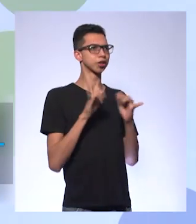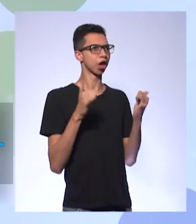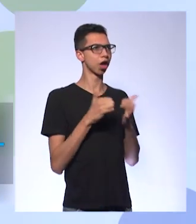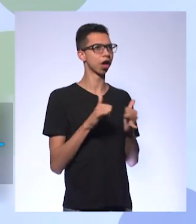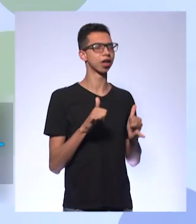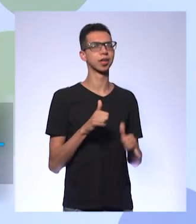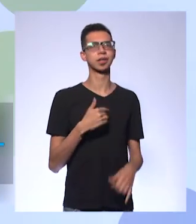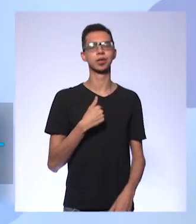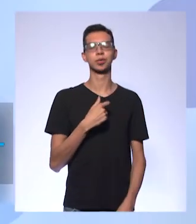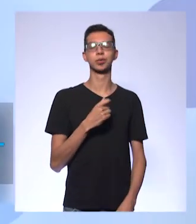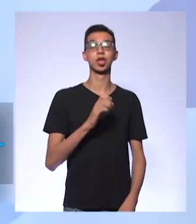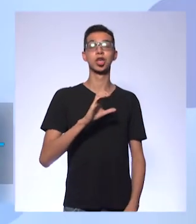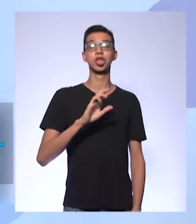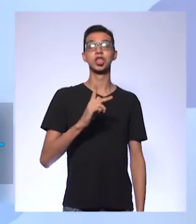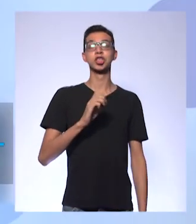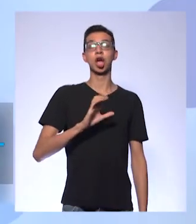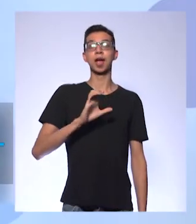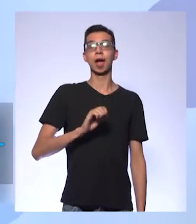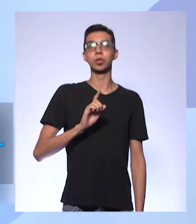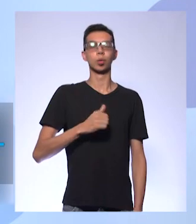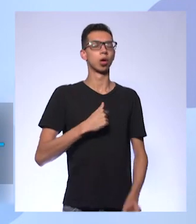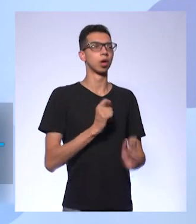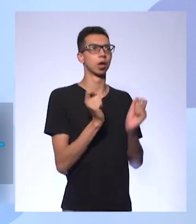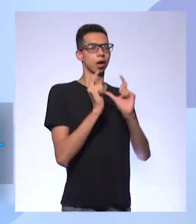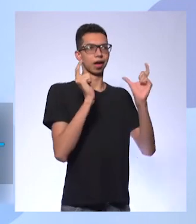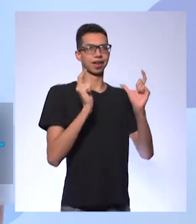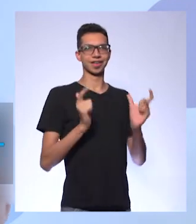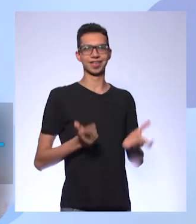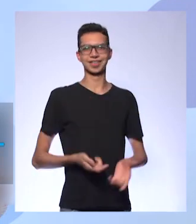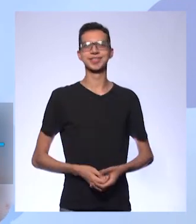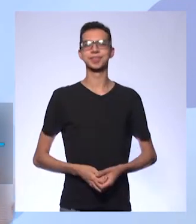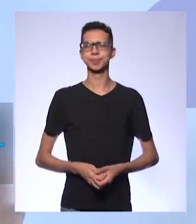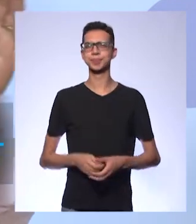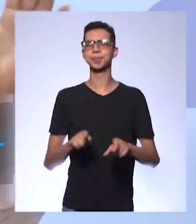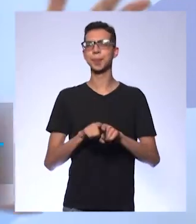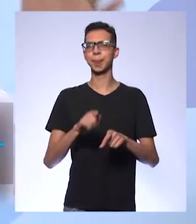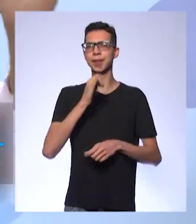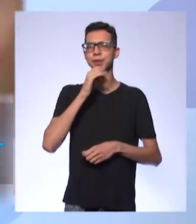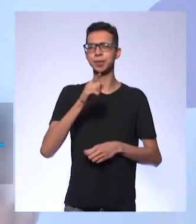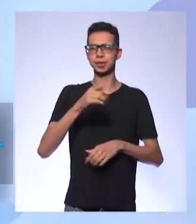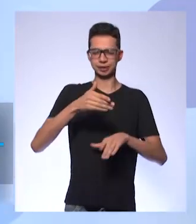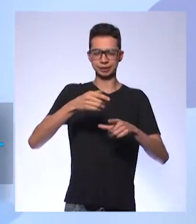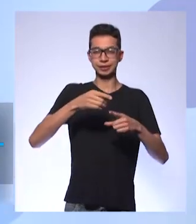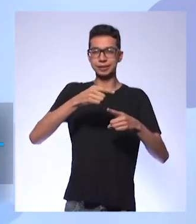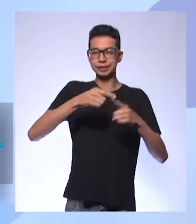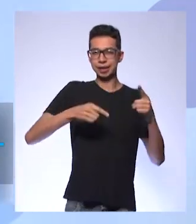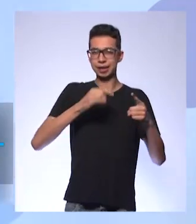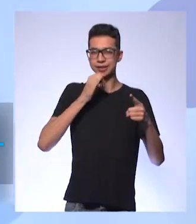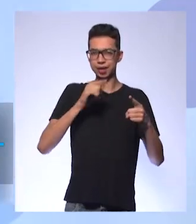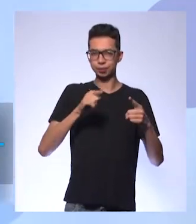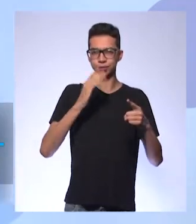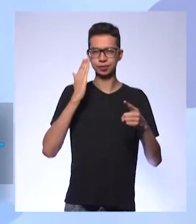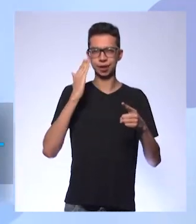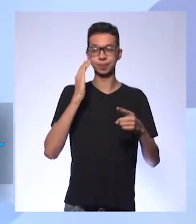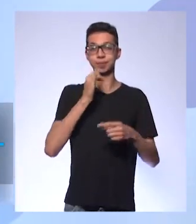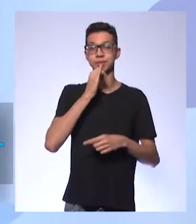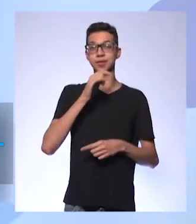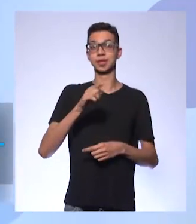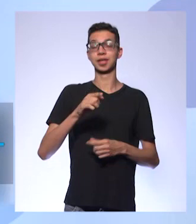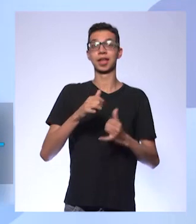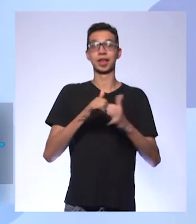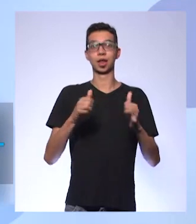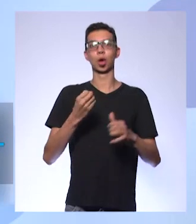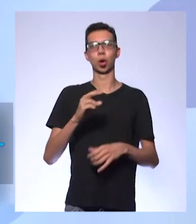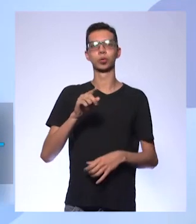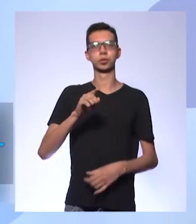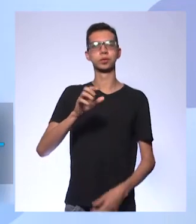chocado. E quando você faz lá a cutícula ou tem um pequeno corte na mão, aí Nossa. você vai, por exemplo, usar a torneira elétrica, ou até no